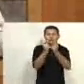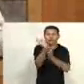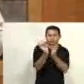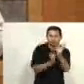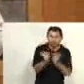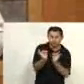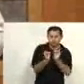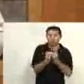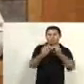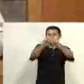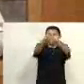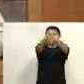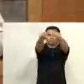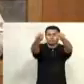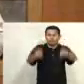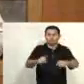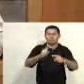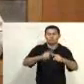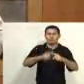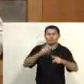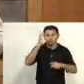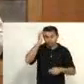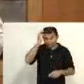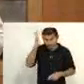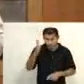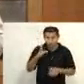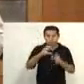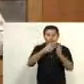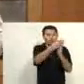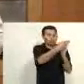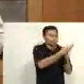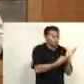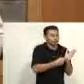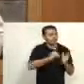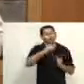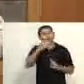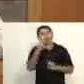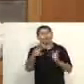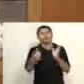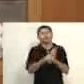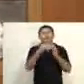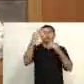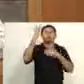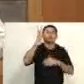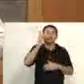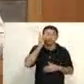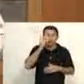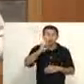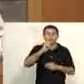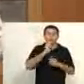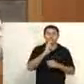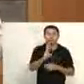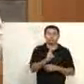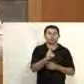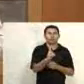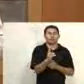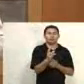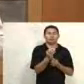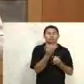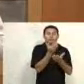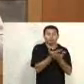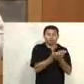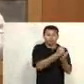estruturada, dessa maneira sistemática, porque fica muito mais fácil no concurso, ou na prova presencial, ou na resolução de uma